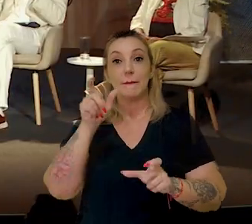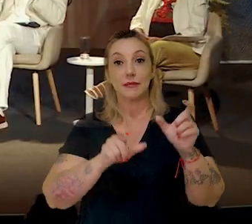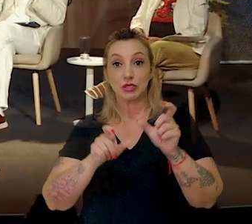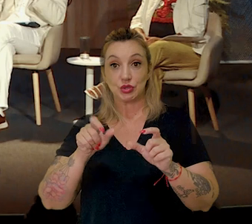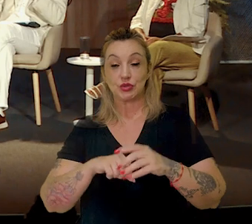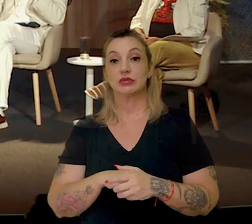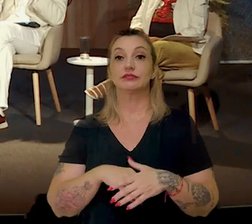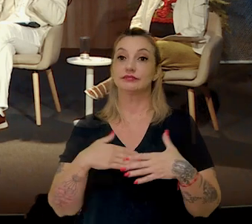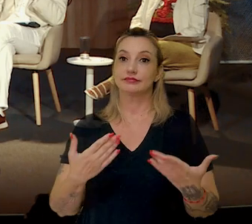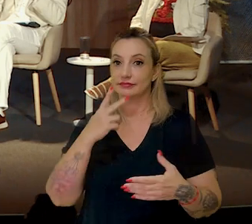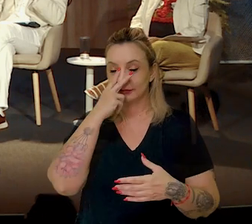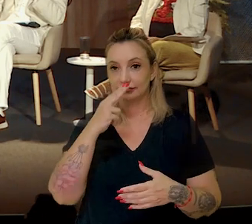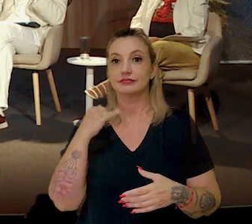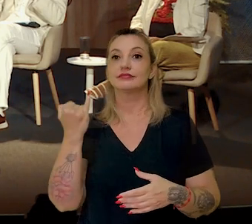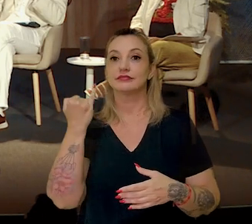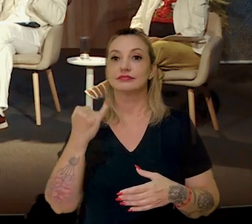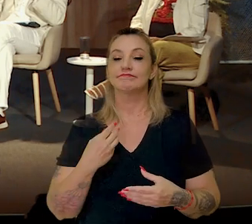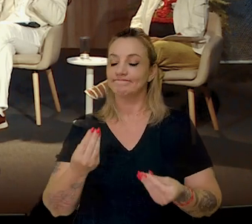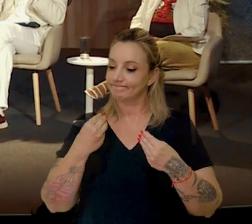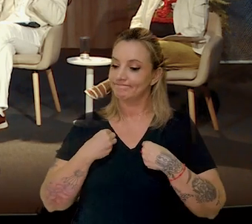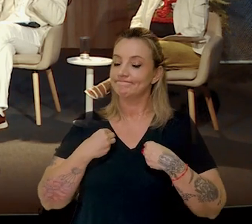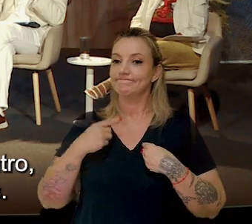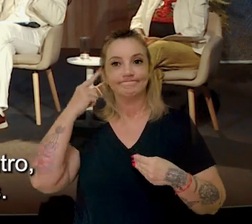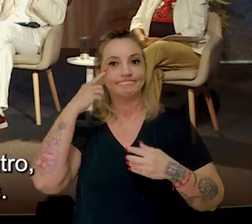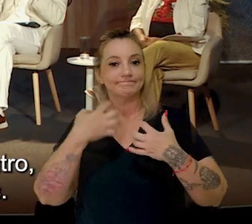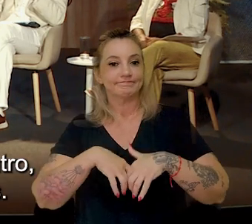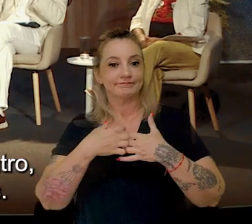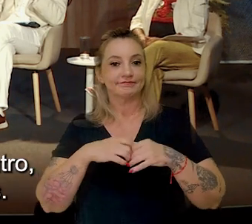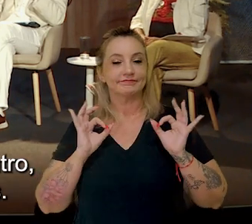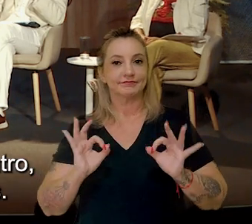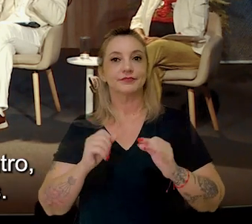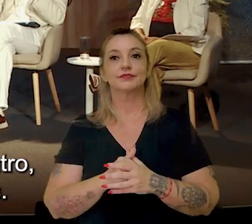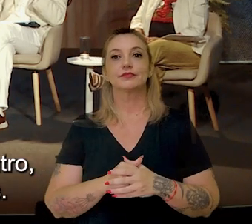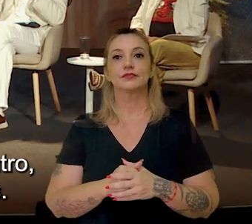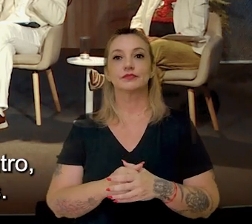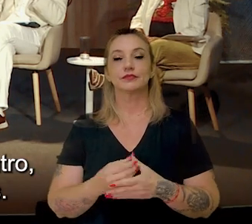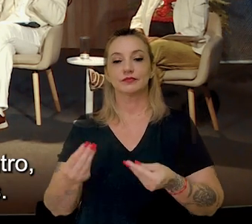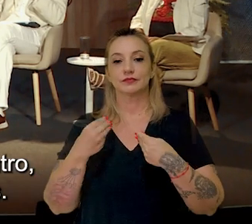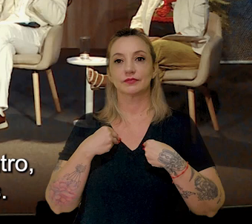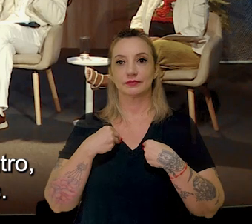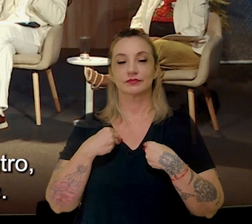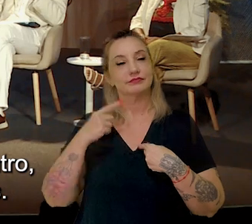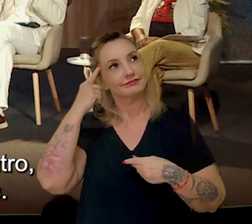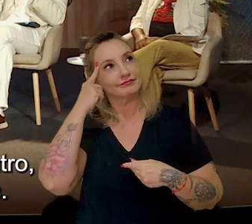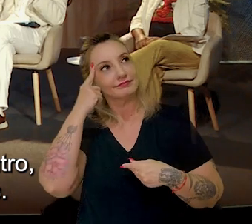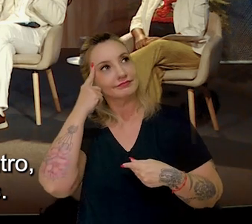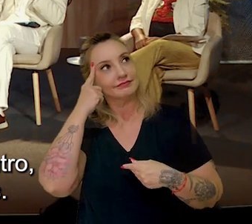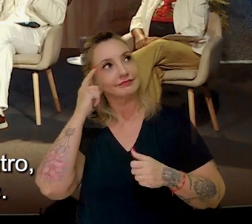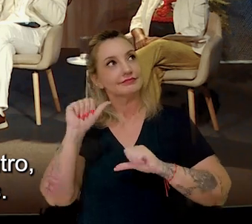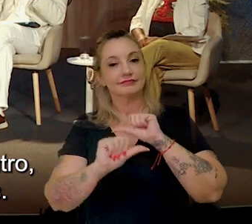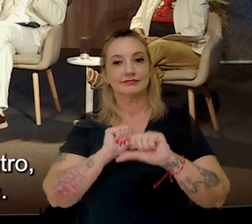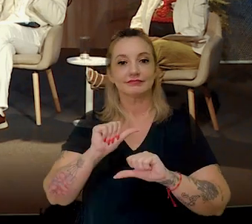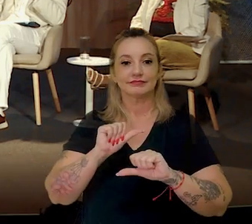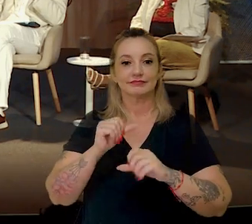né então acho que foi muito importante nos deu muito que pensar sem dúvida e muito que trazer para dentro pra gente alterar